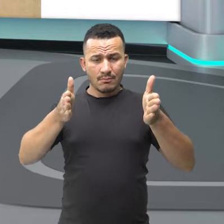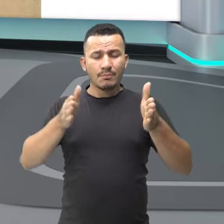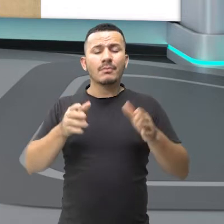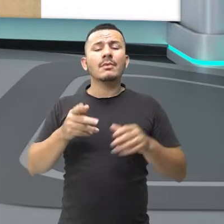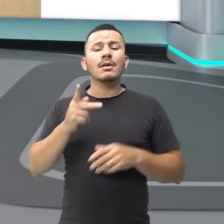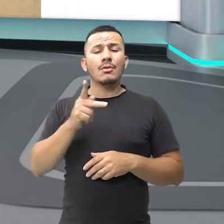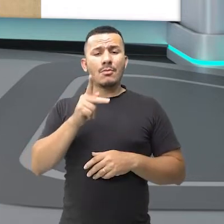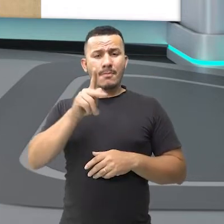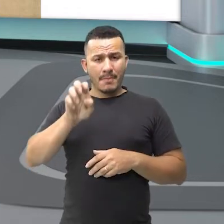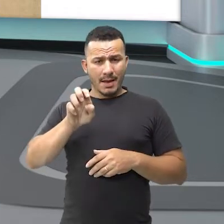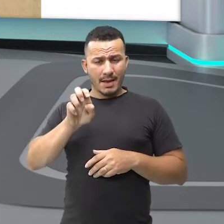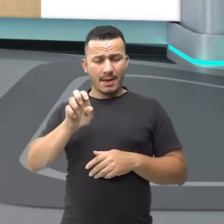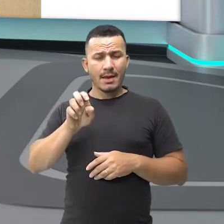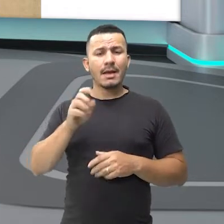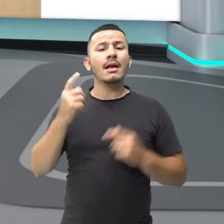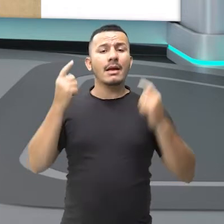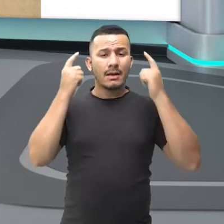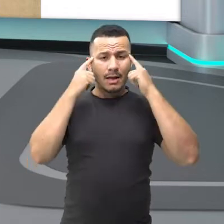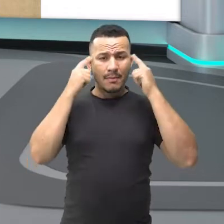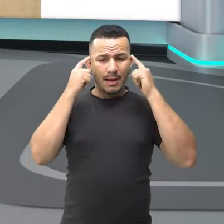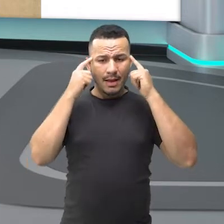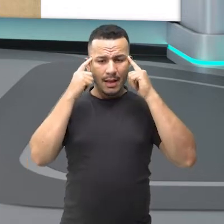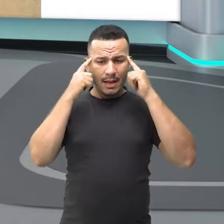os pés e cabeças,